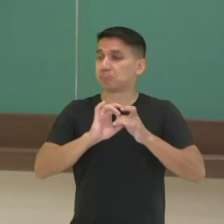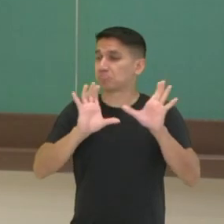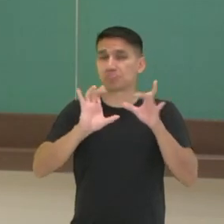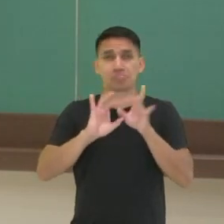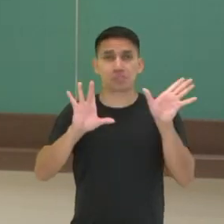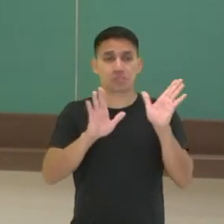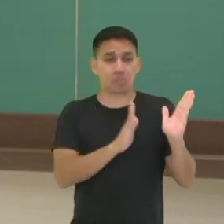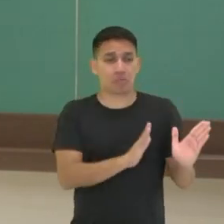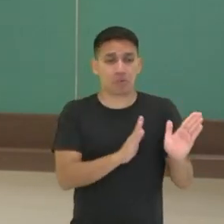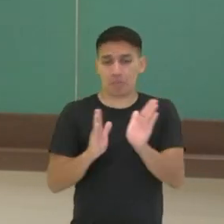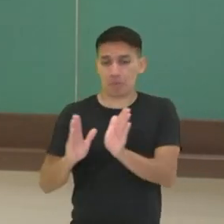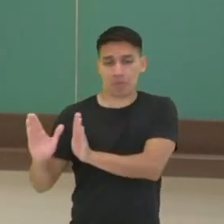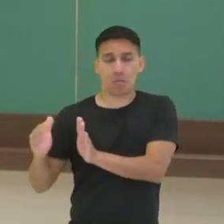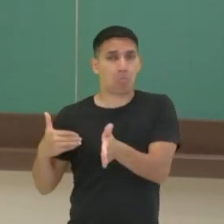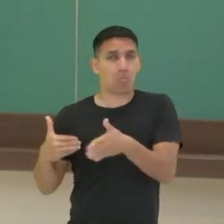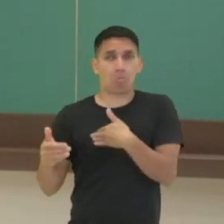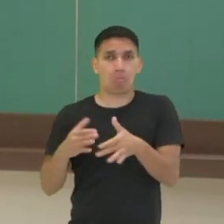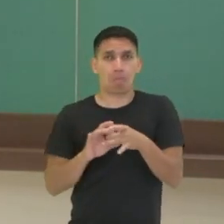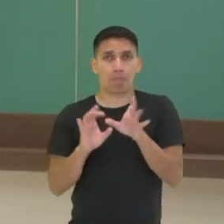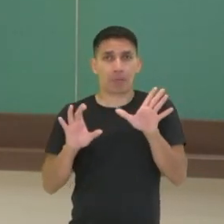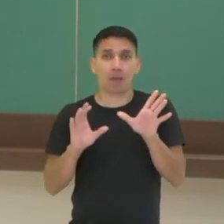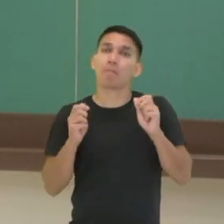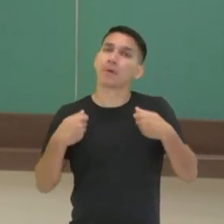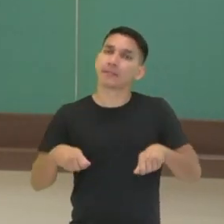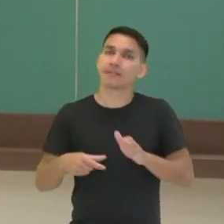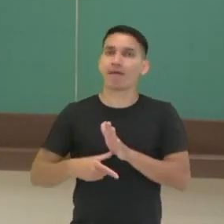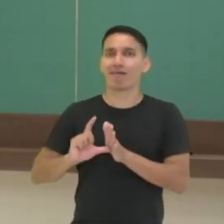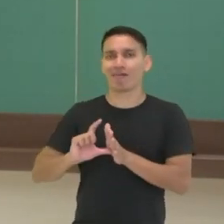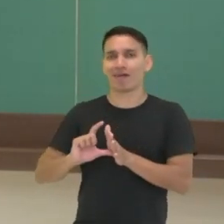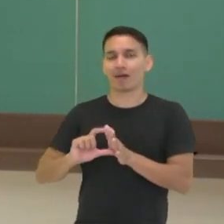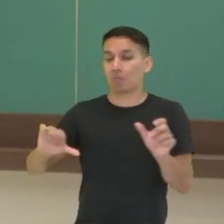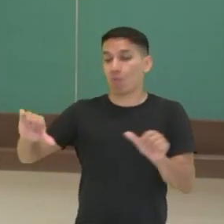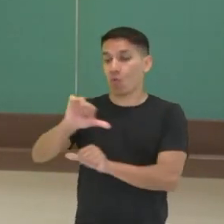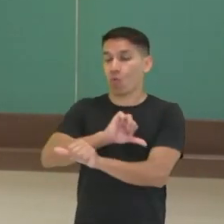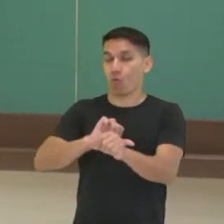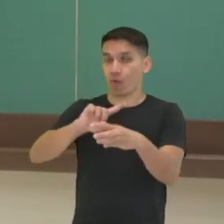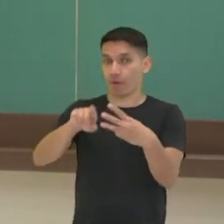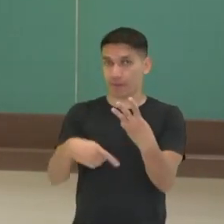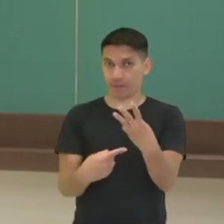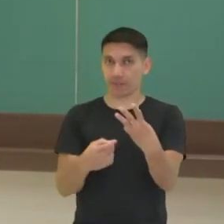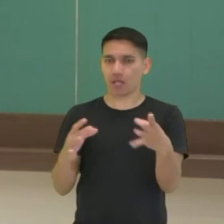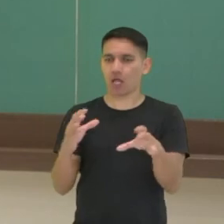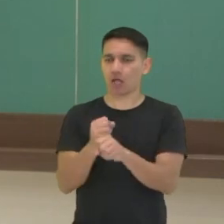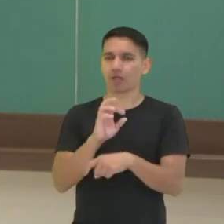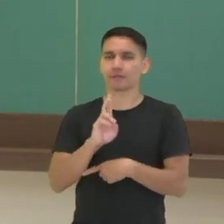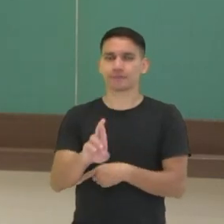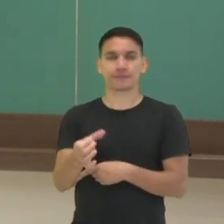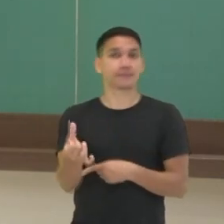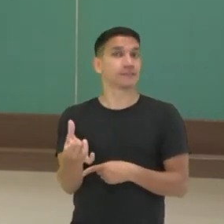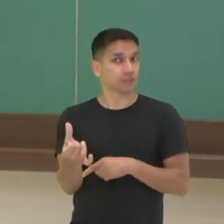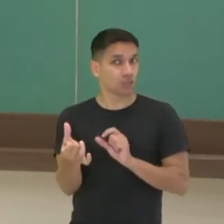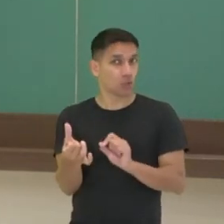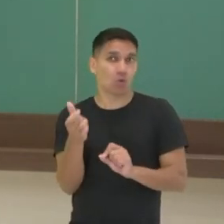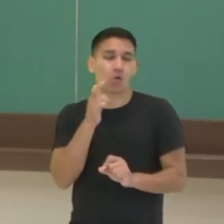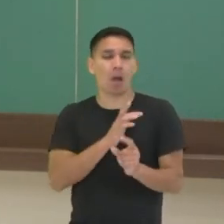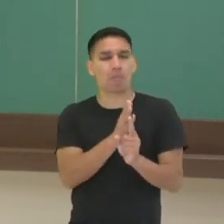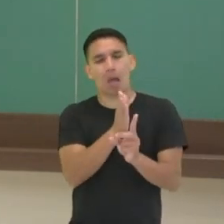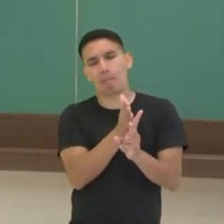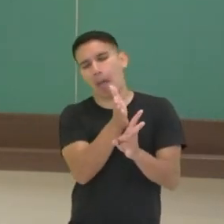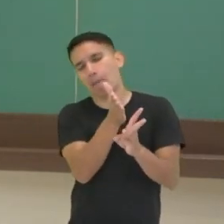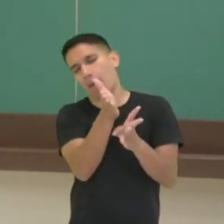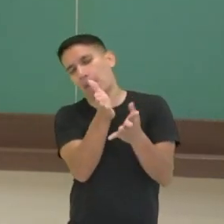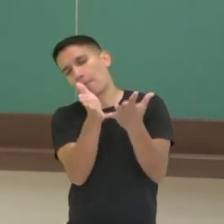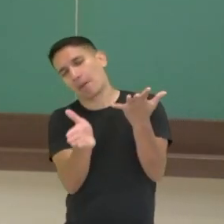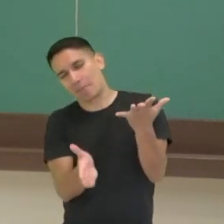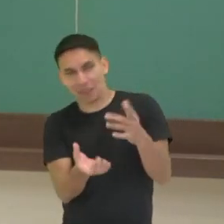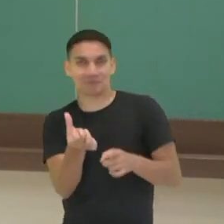a ordem, então eu tenho que permutar primeiro essas 3 letras, que no caso me dá 6 possibilidades de